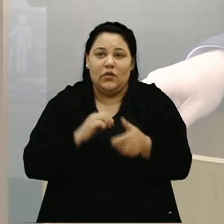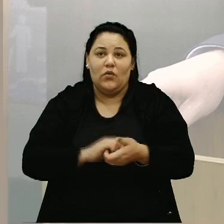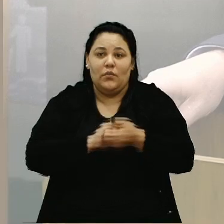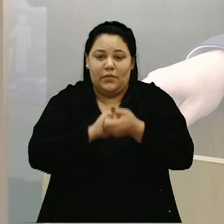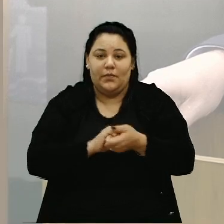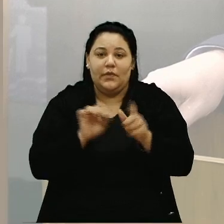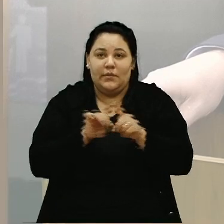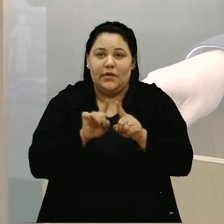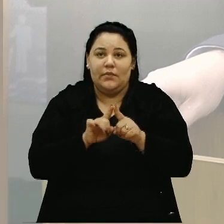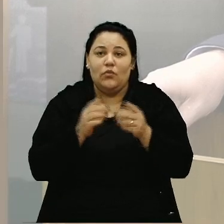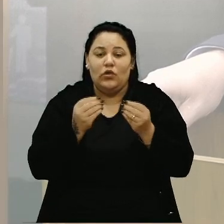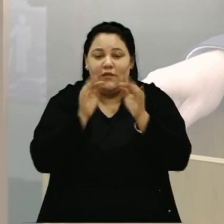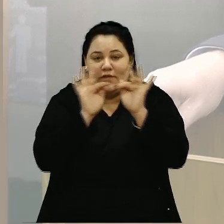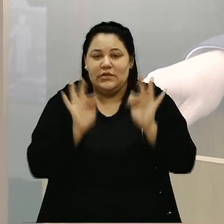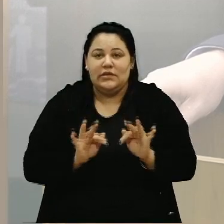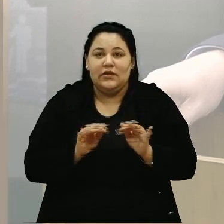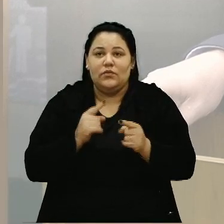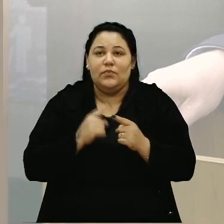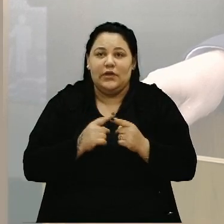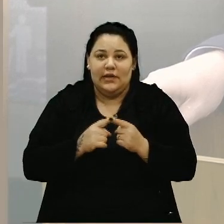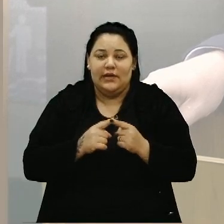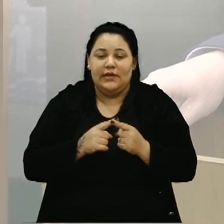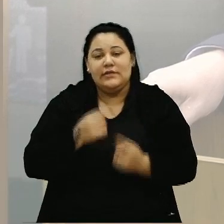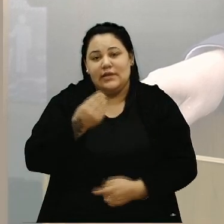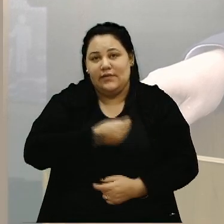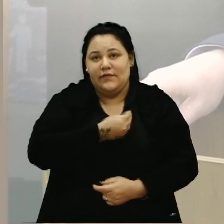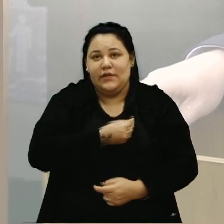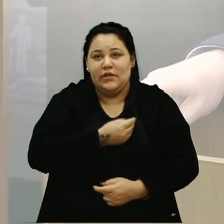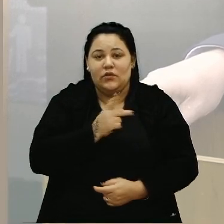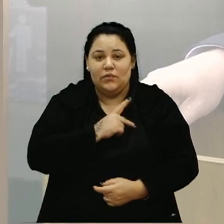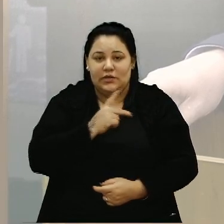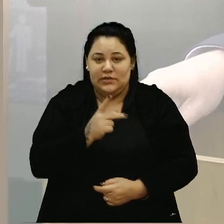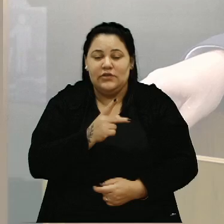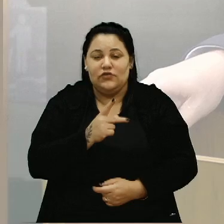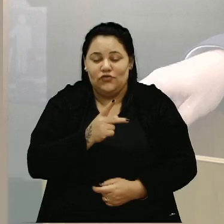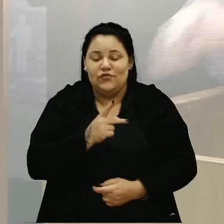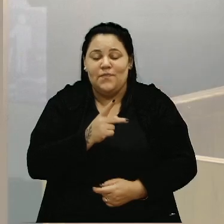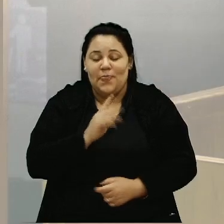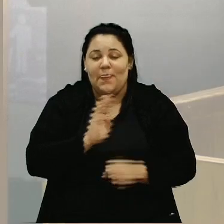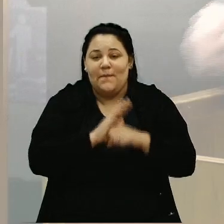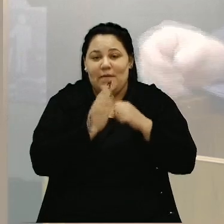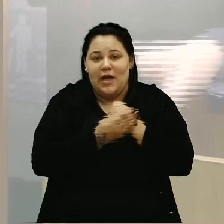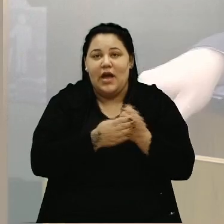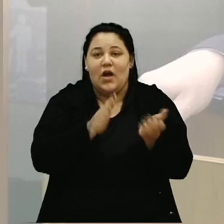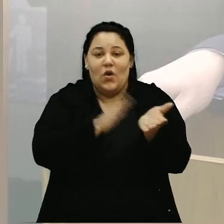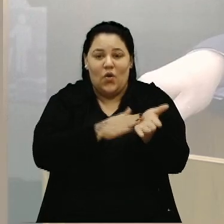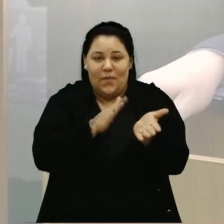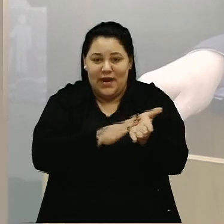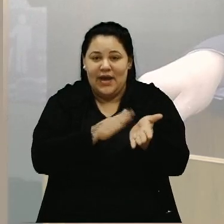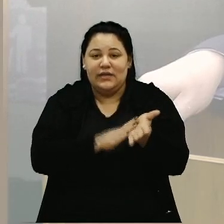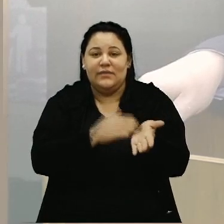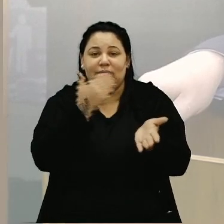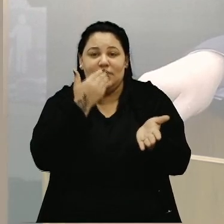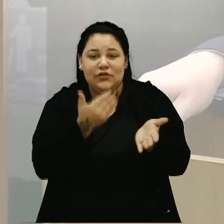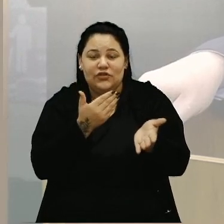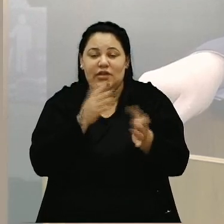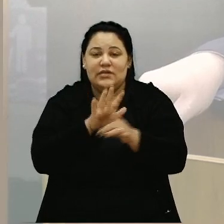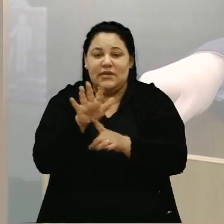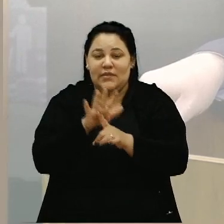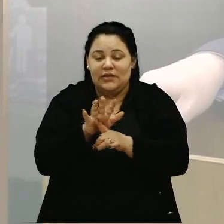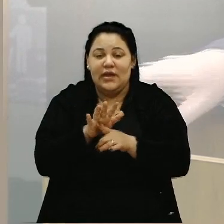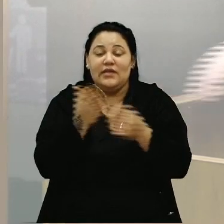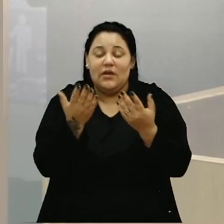muita alegria, porque esta é a vida do presidente de bairro, a vida de cobrança, a vida de exigir as demandas, e